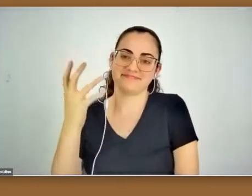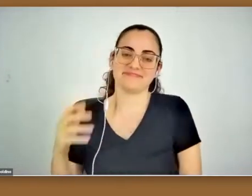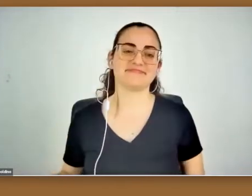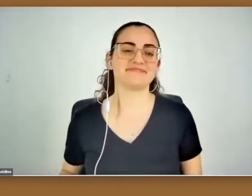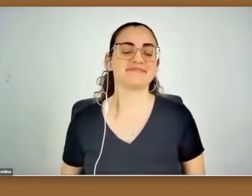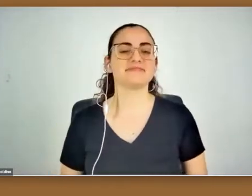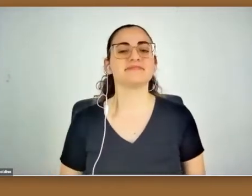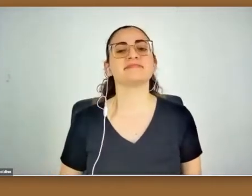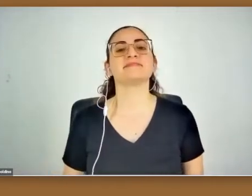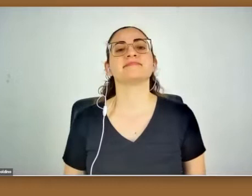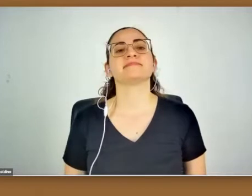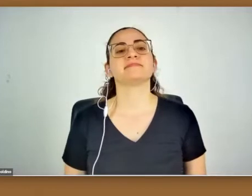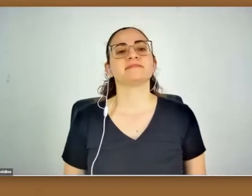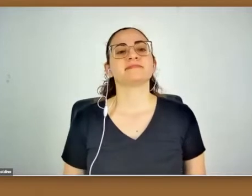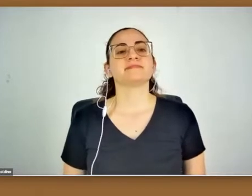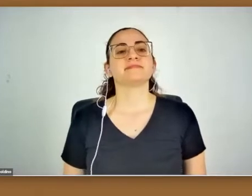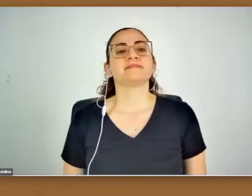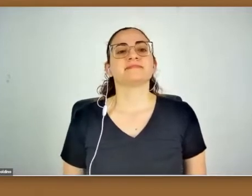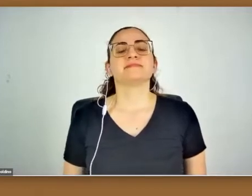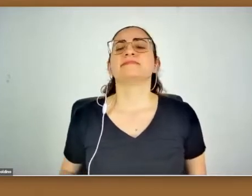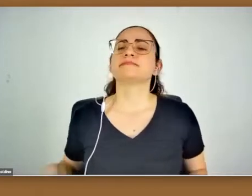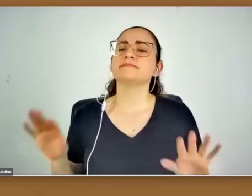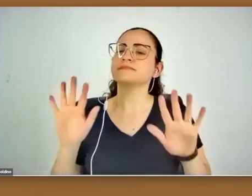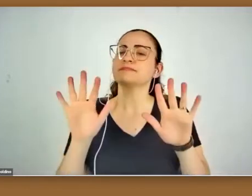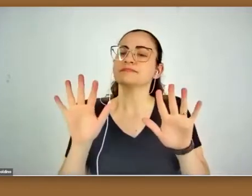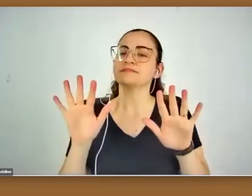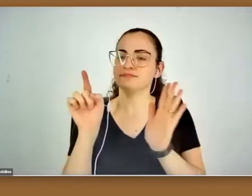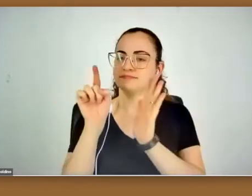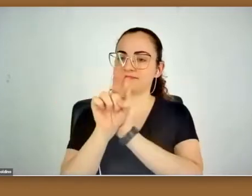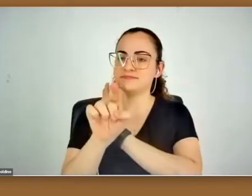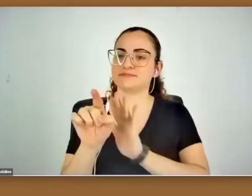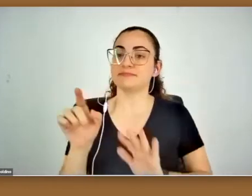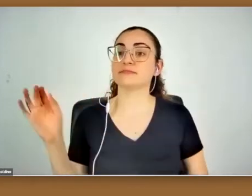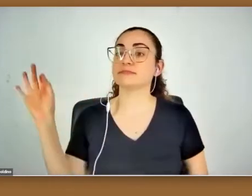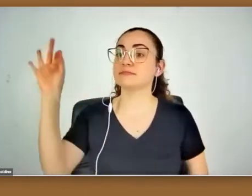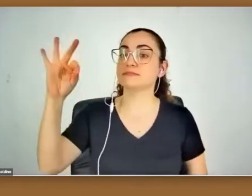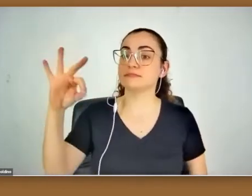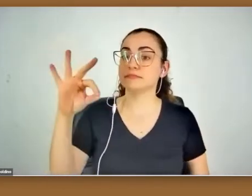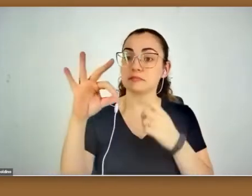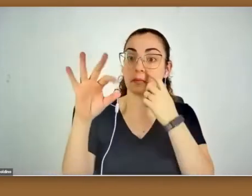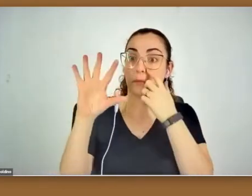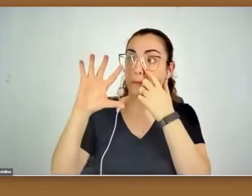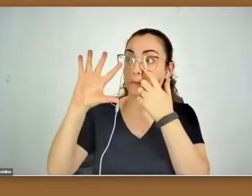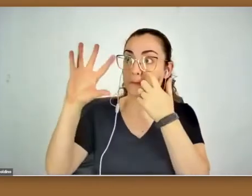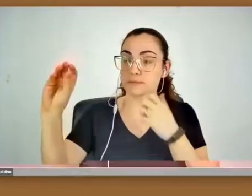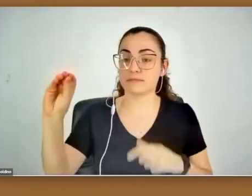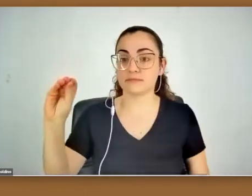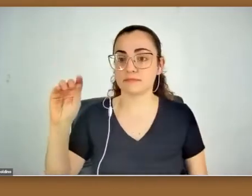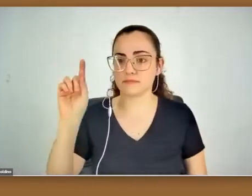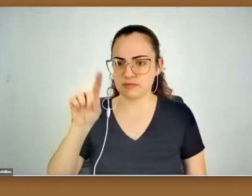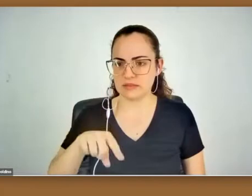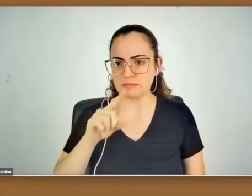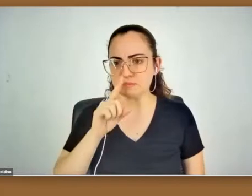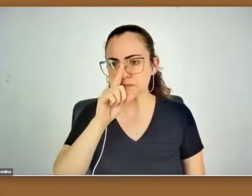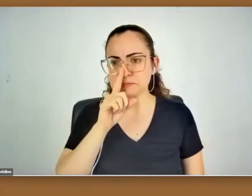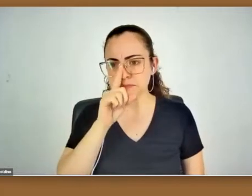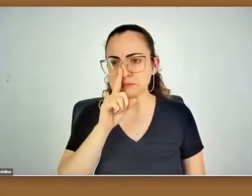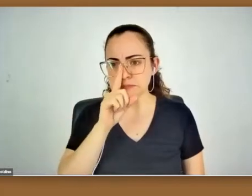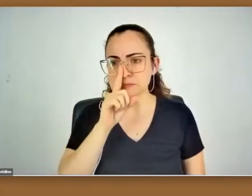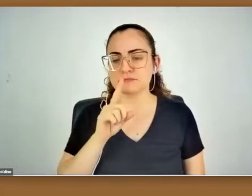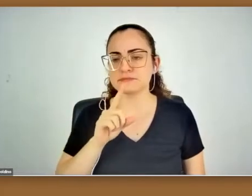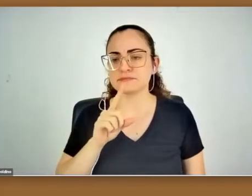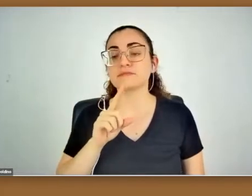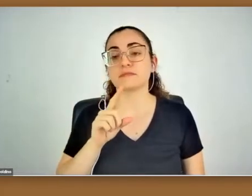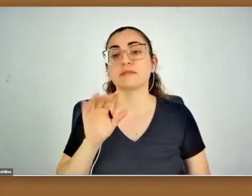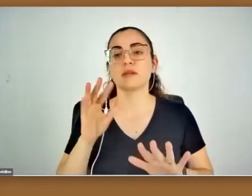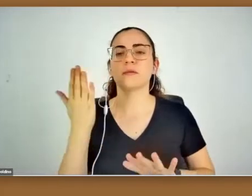Mas aí vocês podem se perguntar, todo mosquito é perigoso para a saúde humana? Teve um estudo muito recente, ele foi publicado